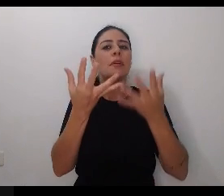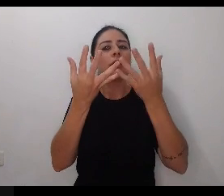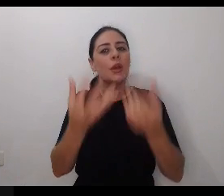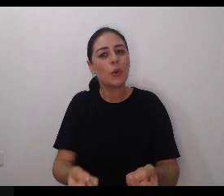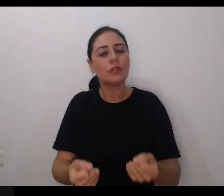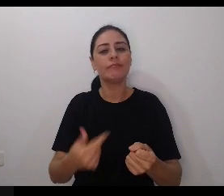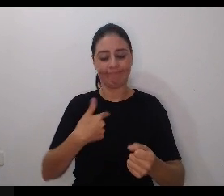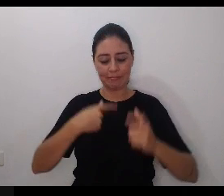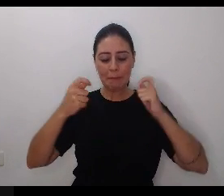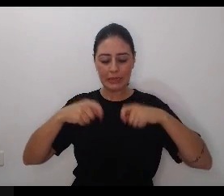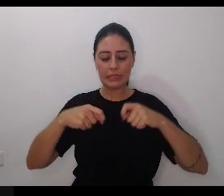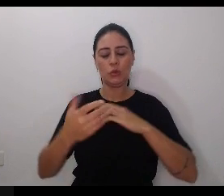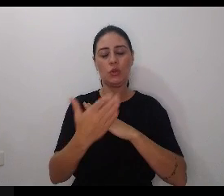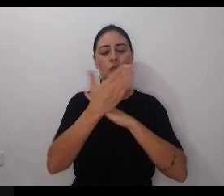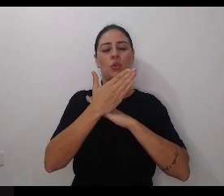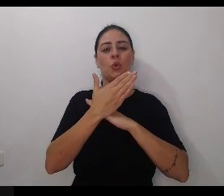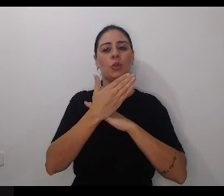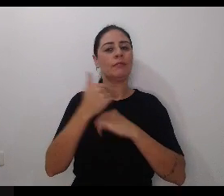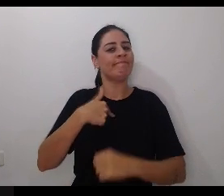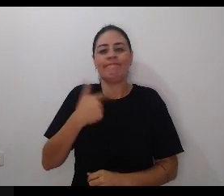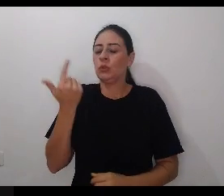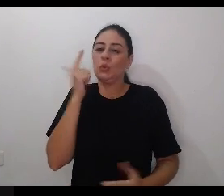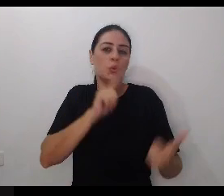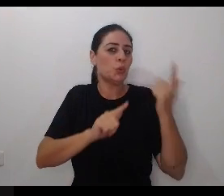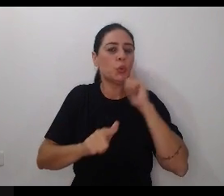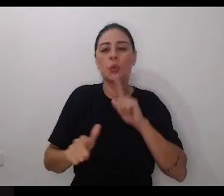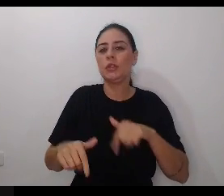saúde da criança sem olhar para a saúde dos adultos que estão ao redor, né?